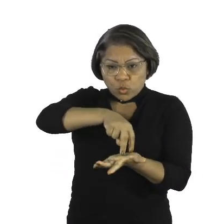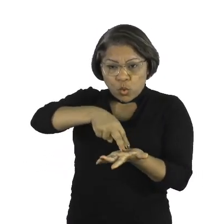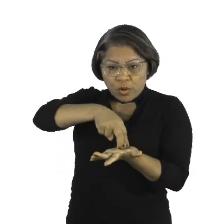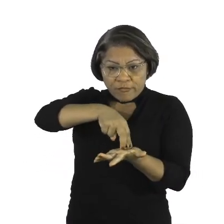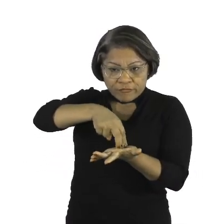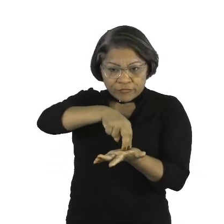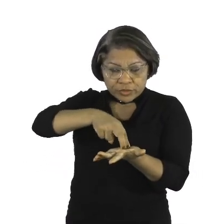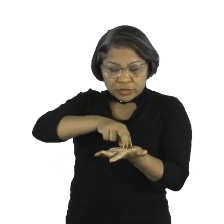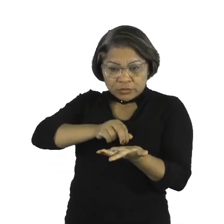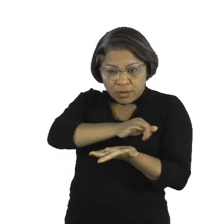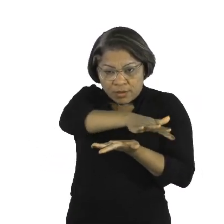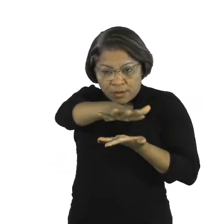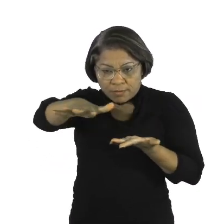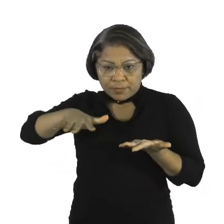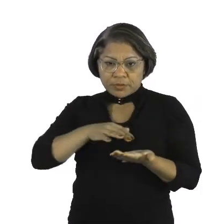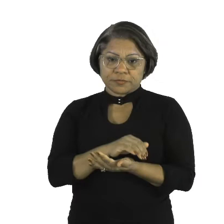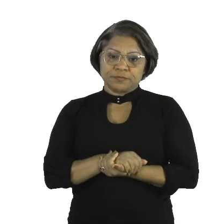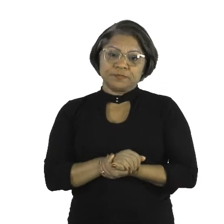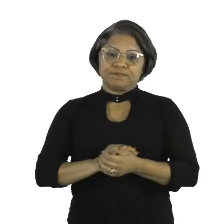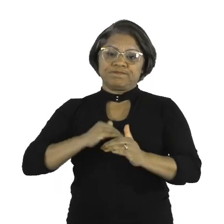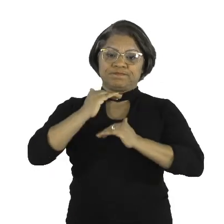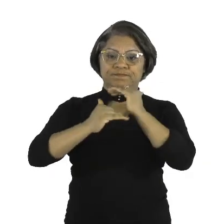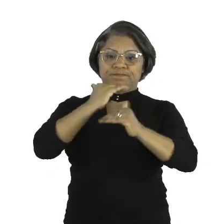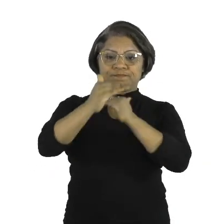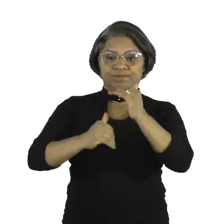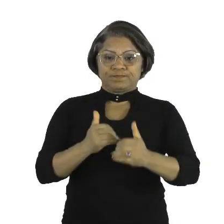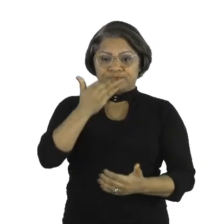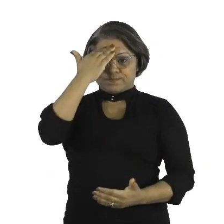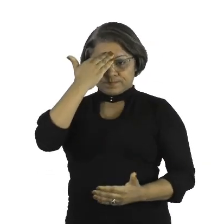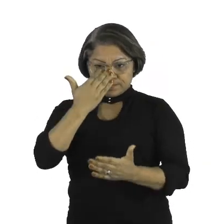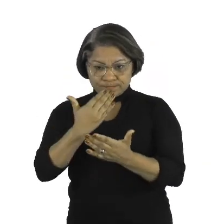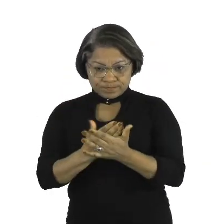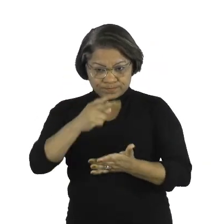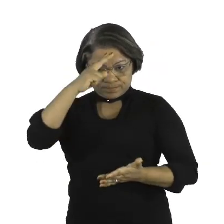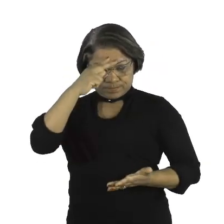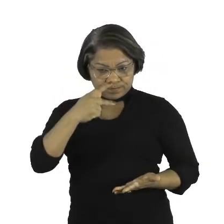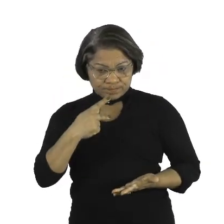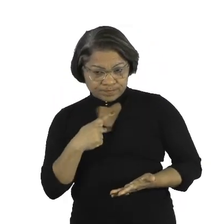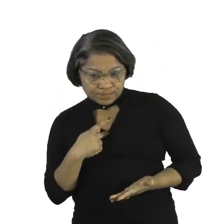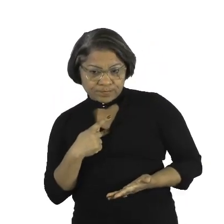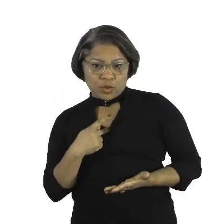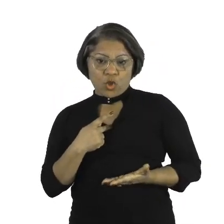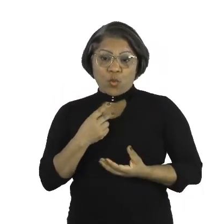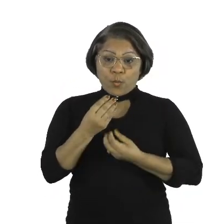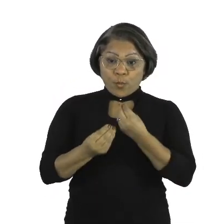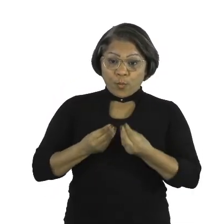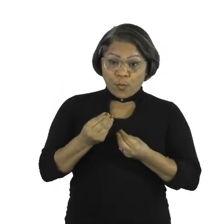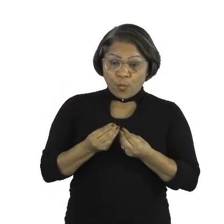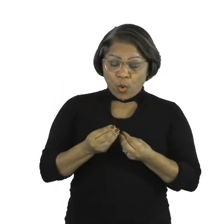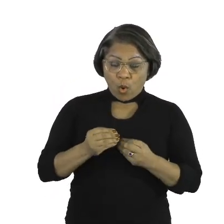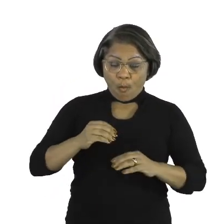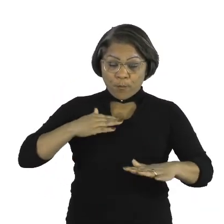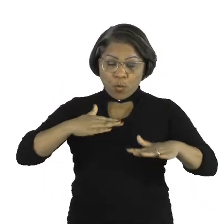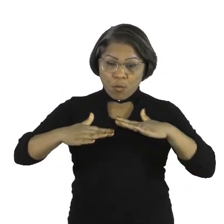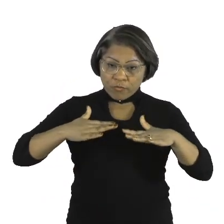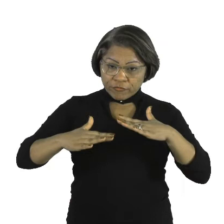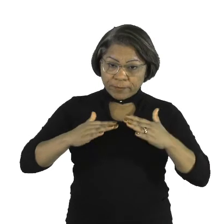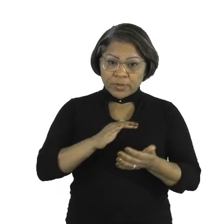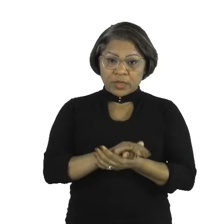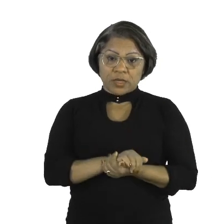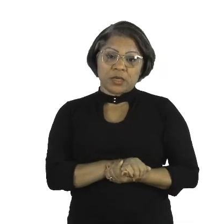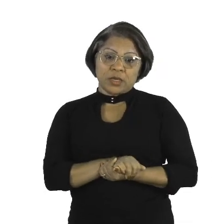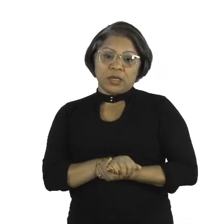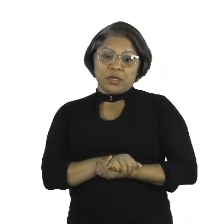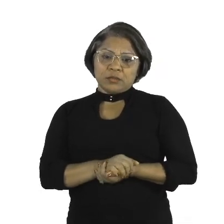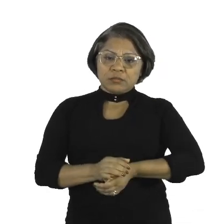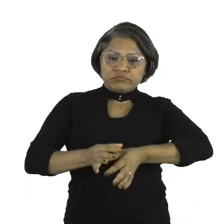fina e ampla, desenvolver a confiança em si através dos movimentos, aprimorar